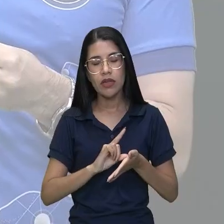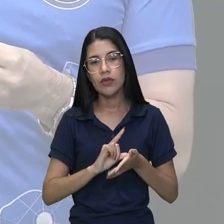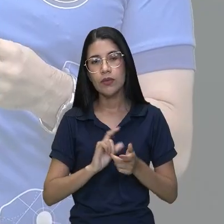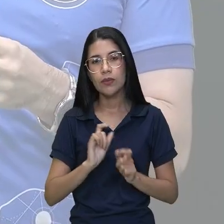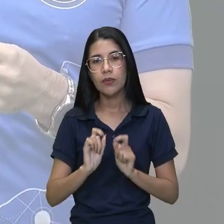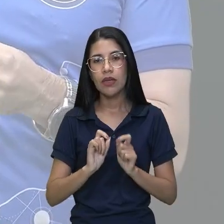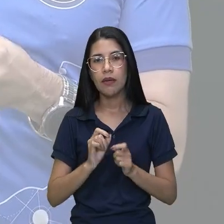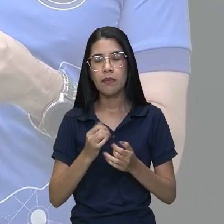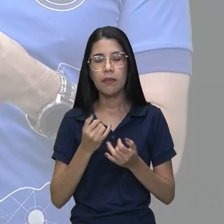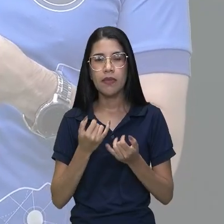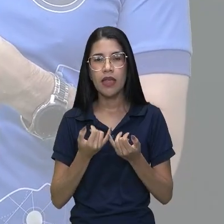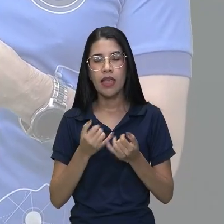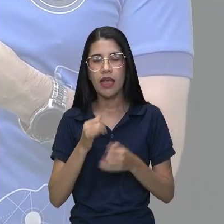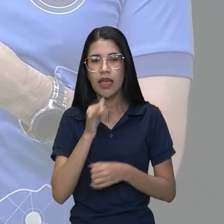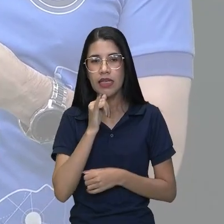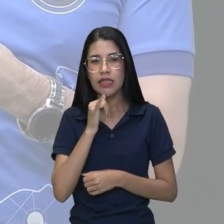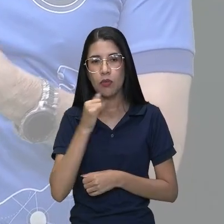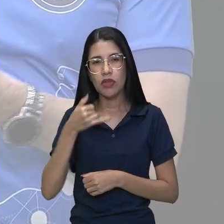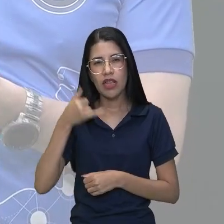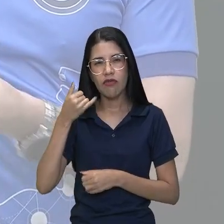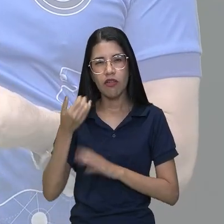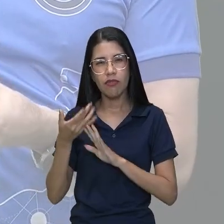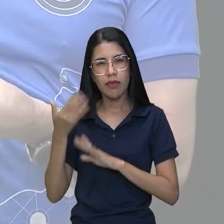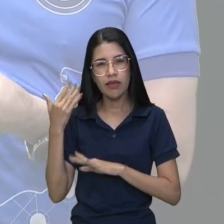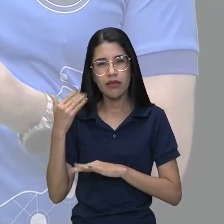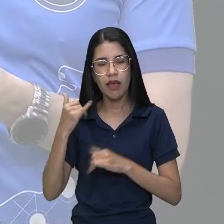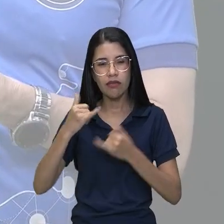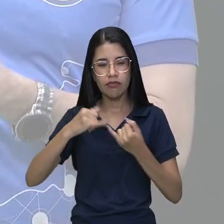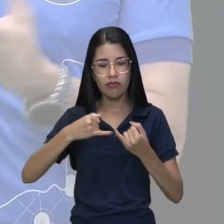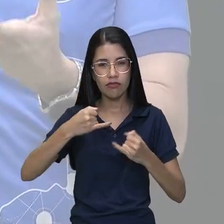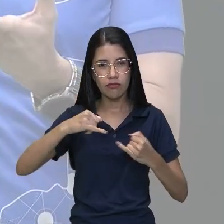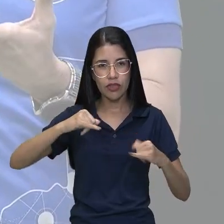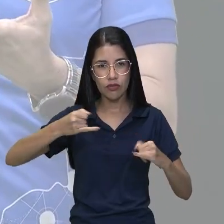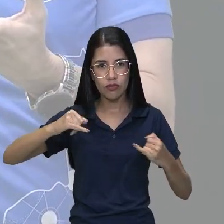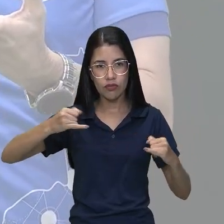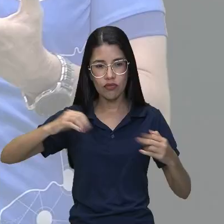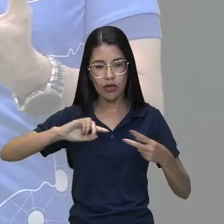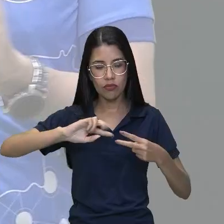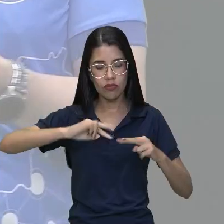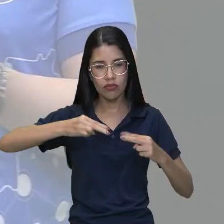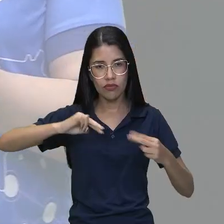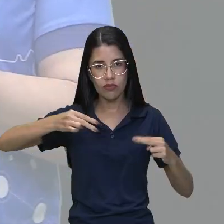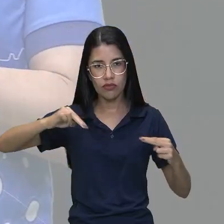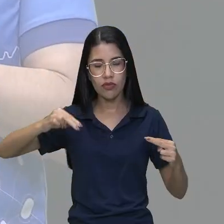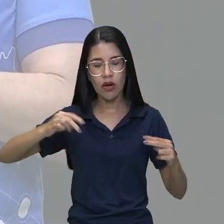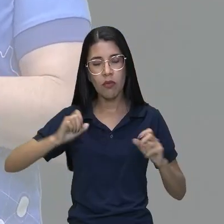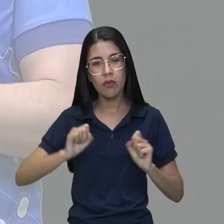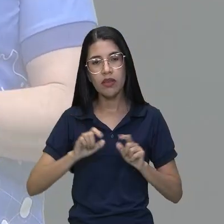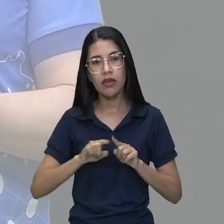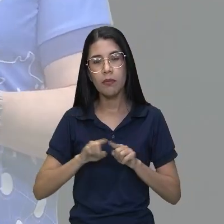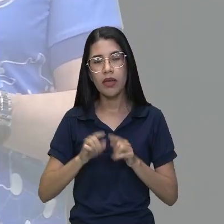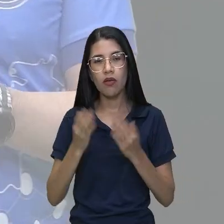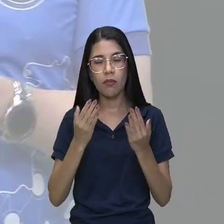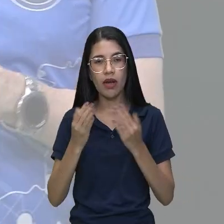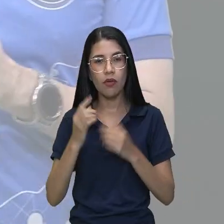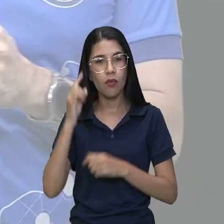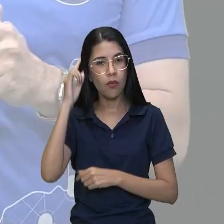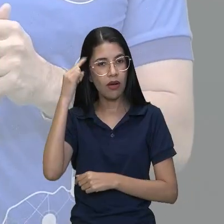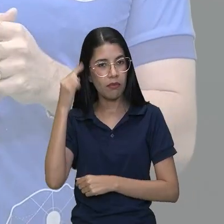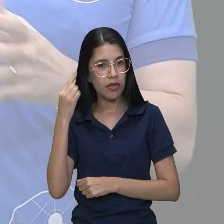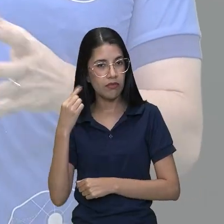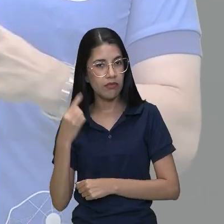sabe aqueles fios do telefone antigo que era todo enrolado, tá? Ou você pode pensar também no cabelo encaracolado da mesma